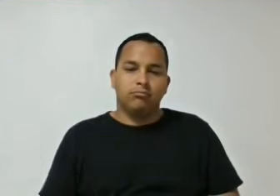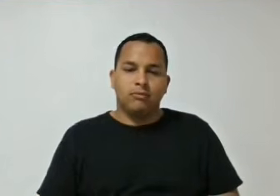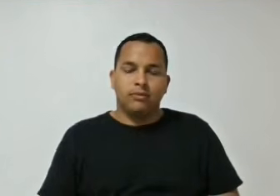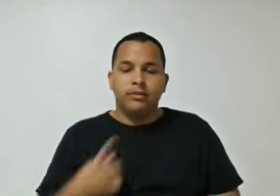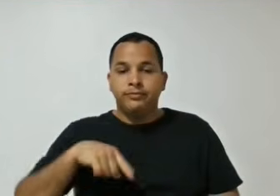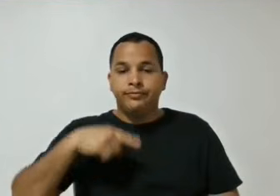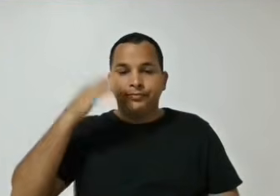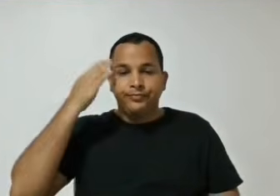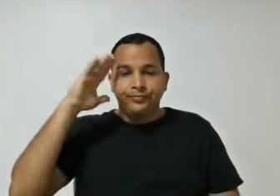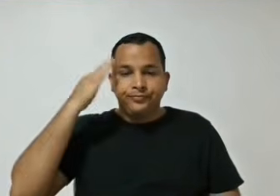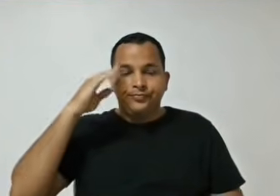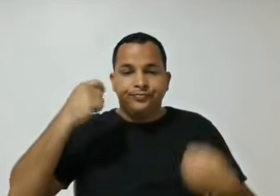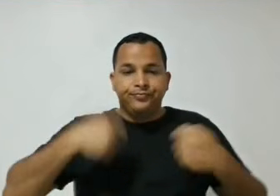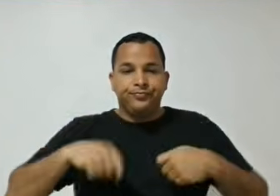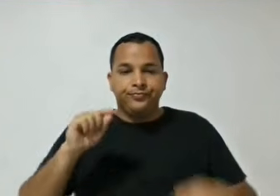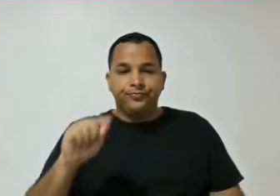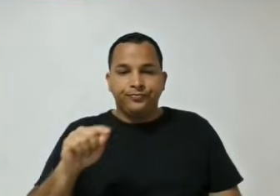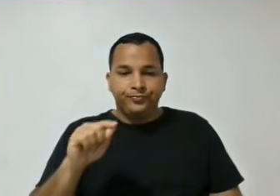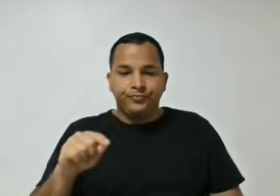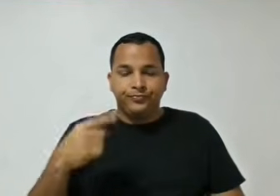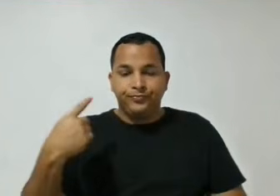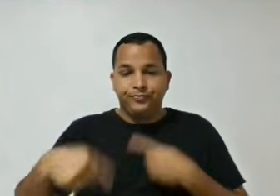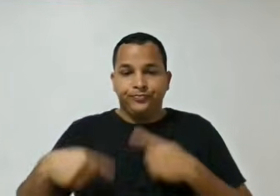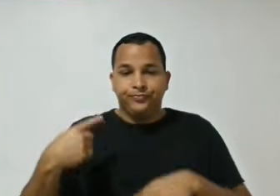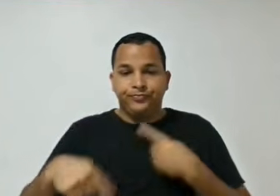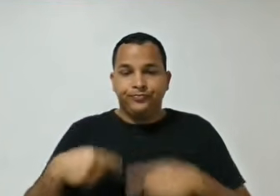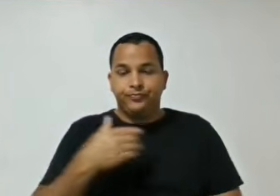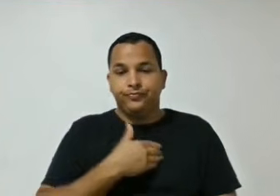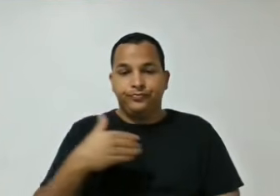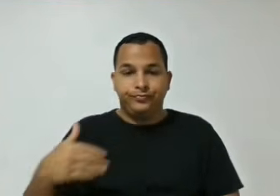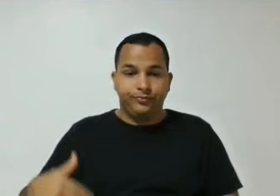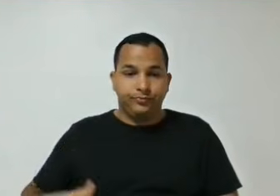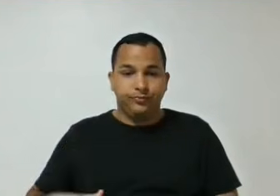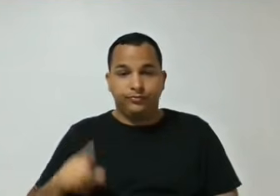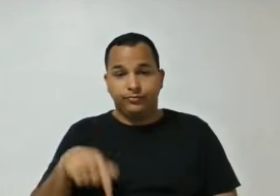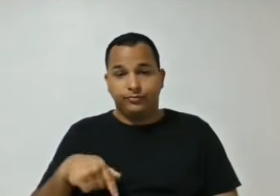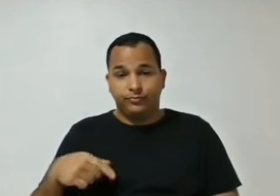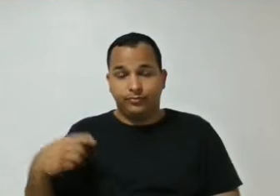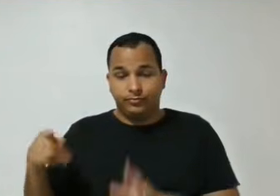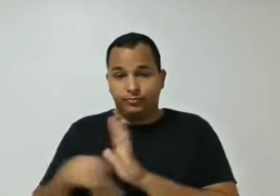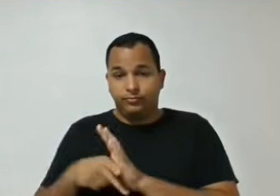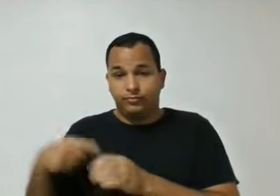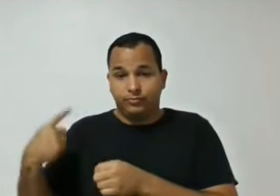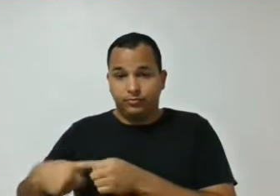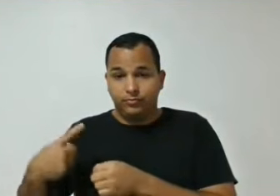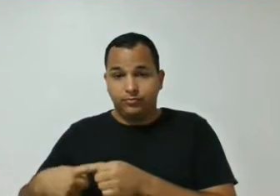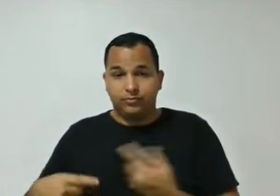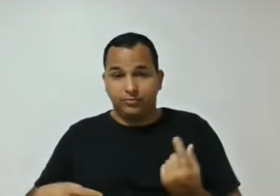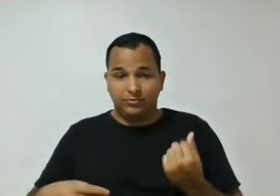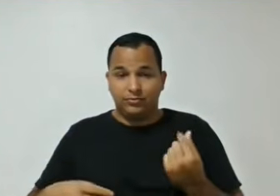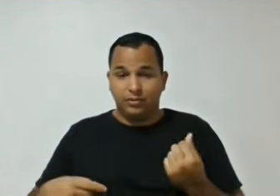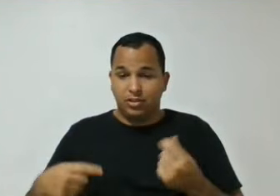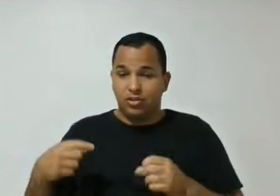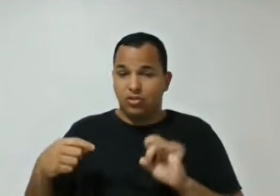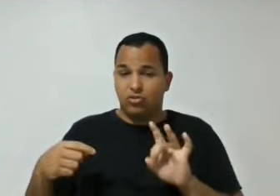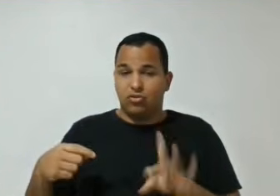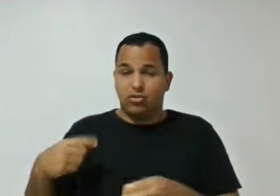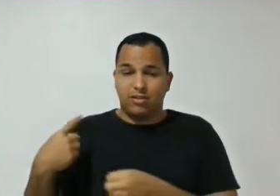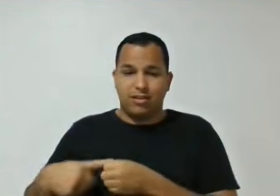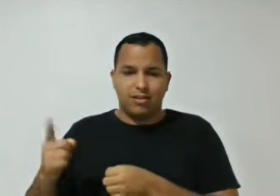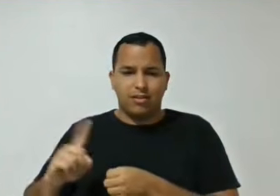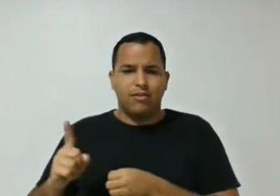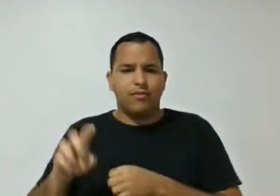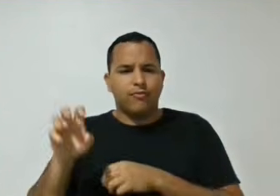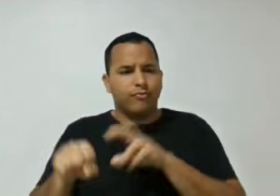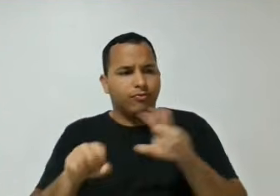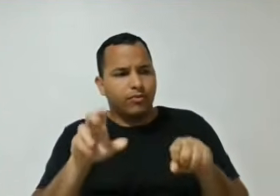política cultural, ela é da cidade, mas a verba, ela não precisa necessariamente ser só da cidade. A gente tem que correr atrás dessas